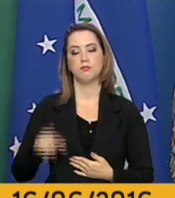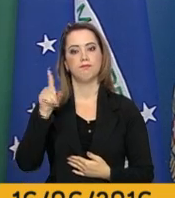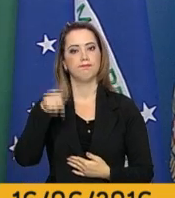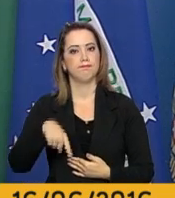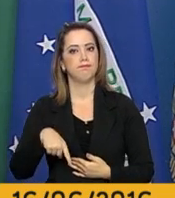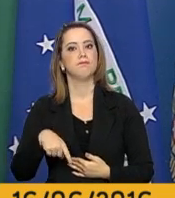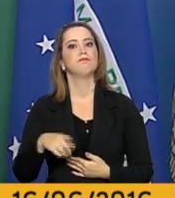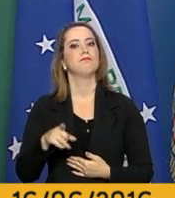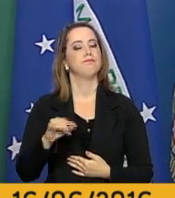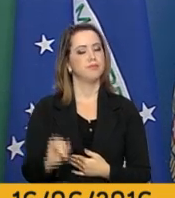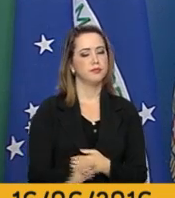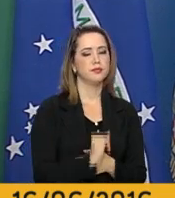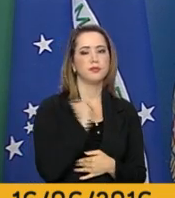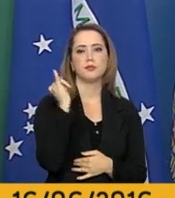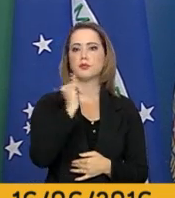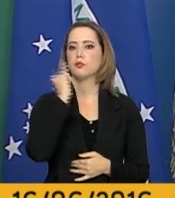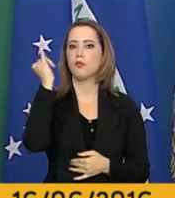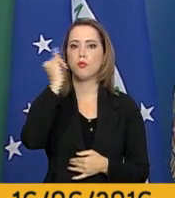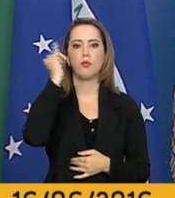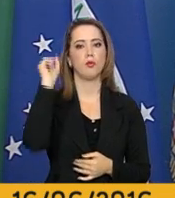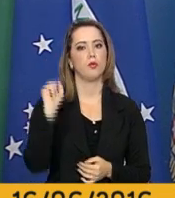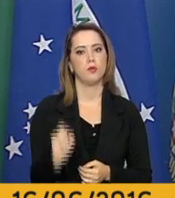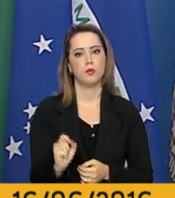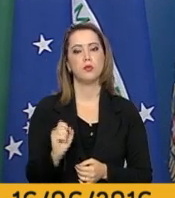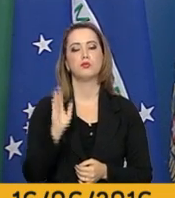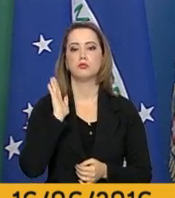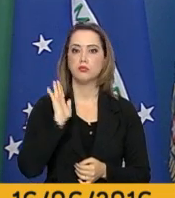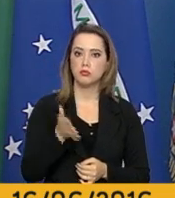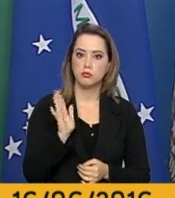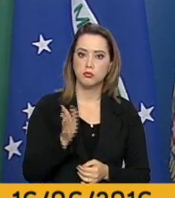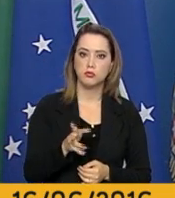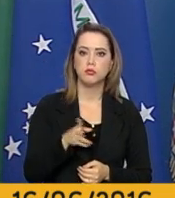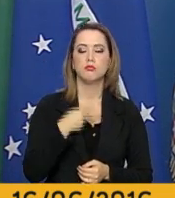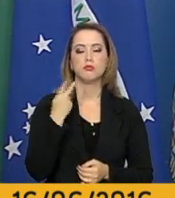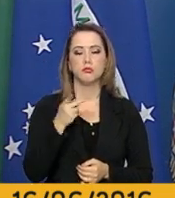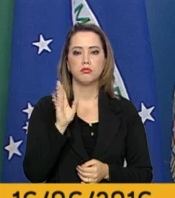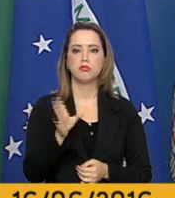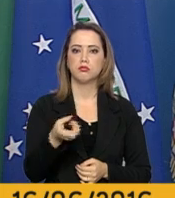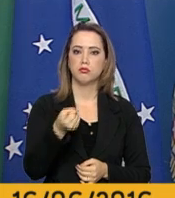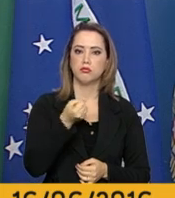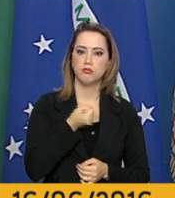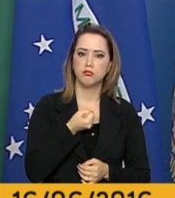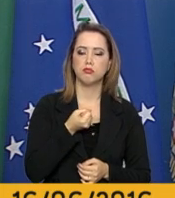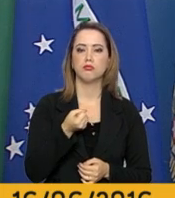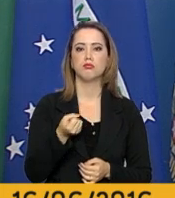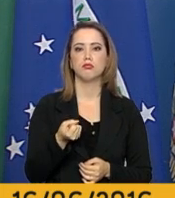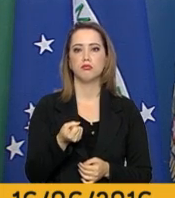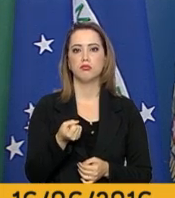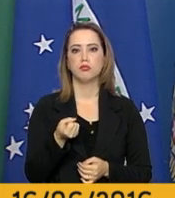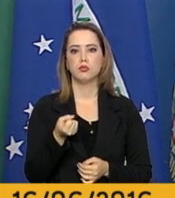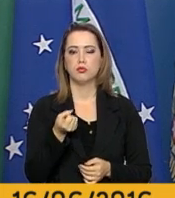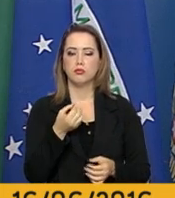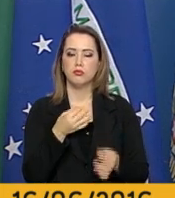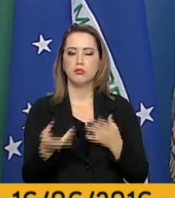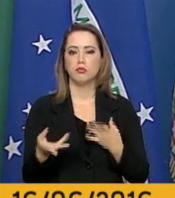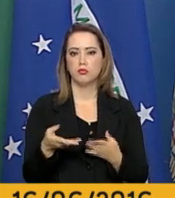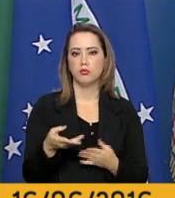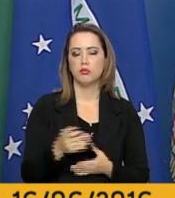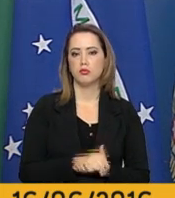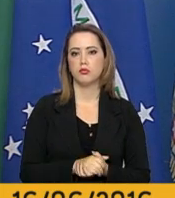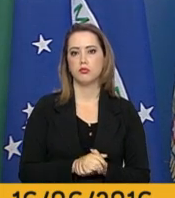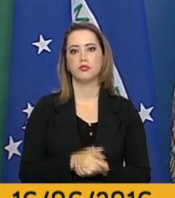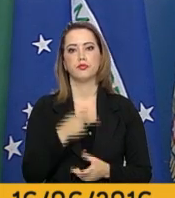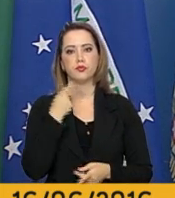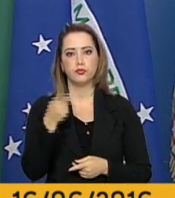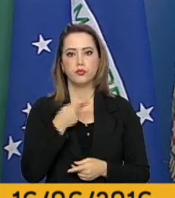seriedade extraordinária, tal como ficou registrado nos comentários da área econômica no